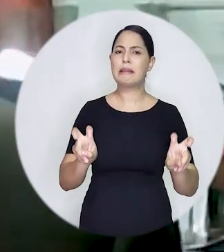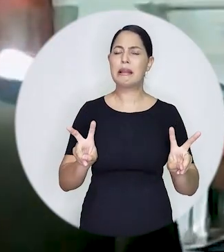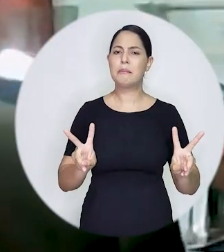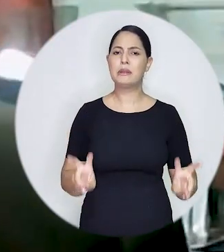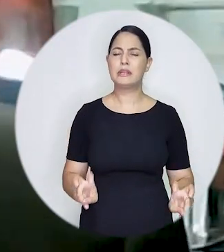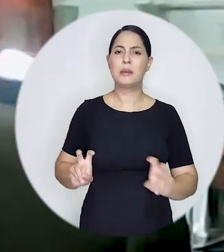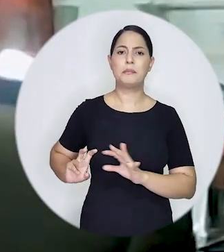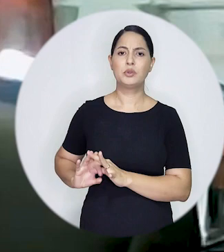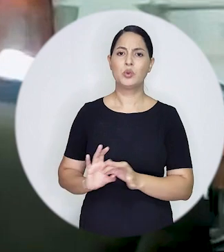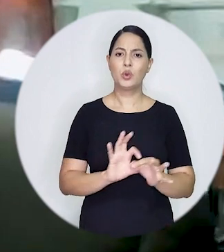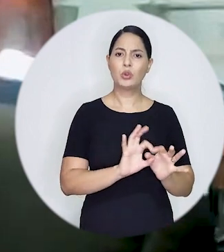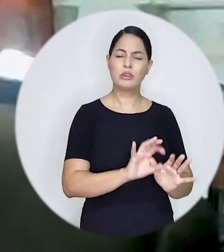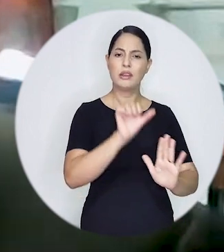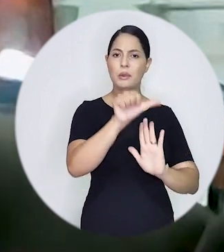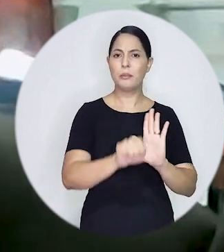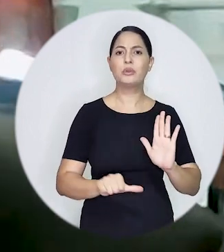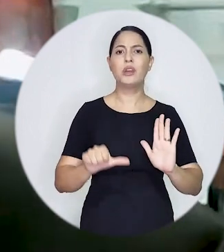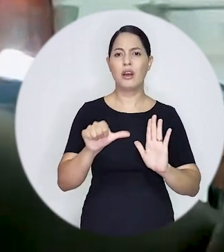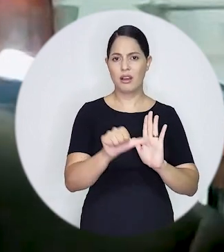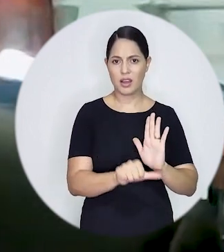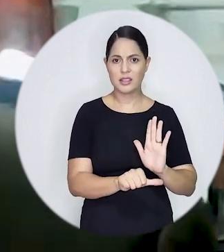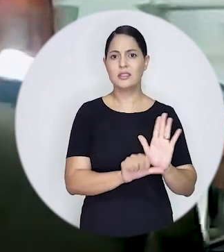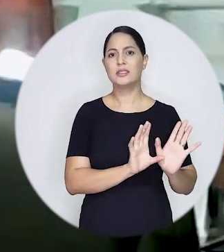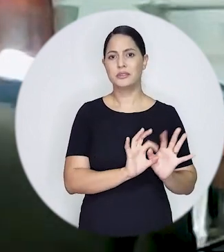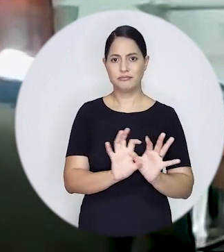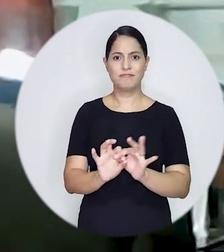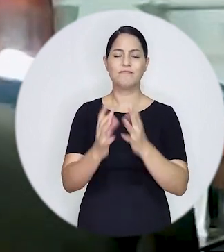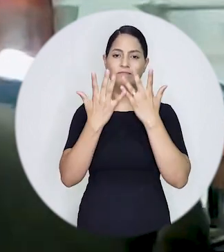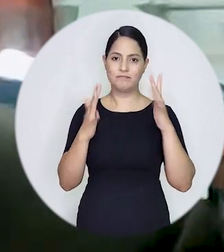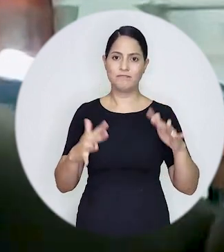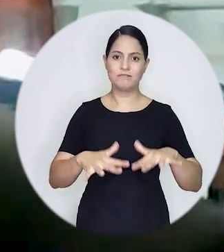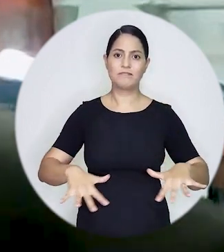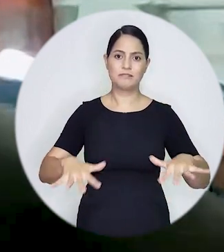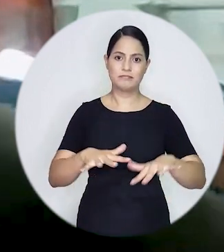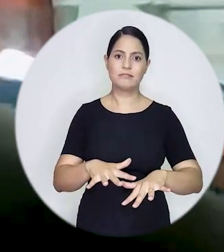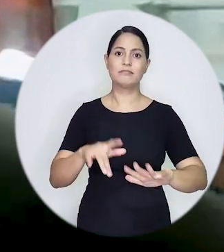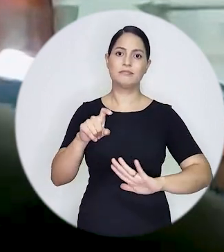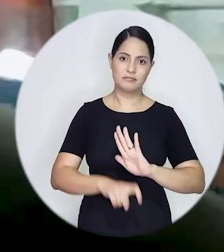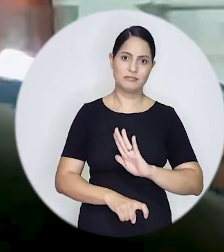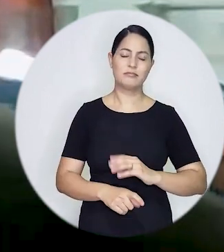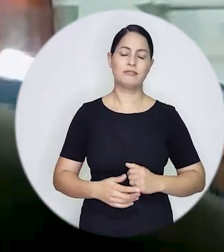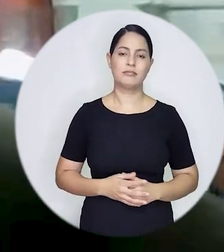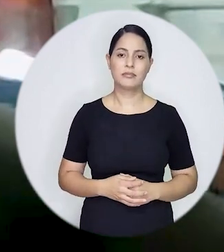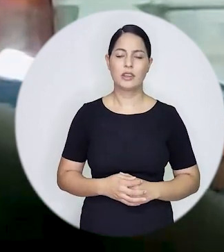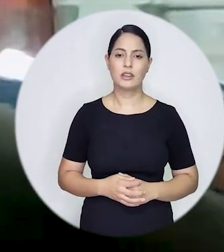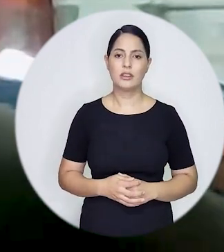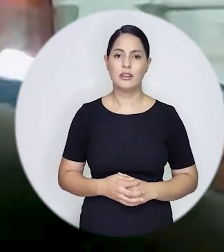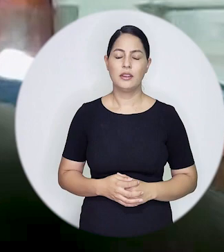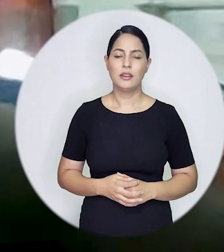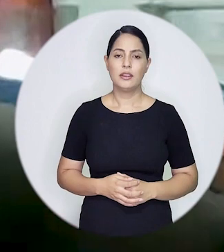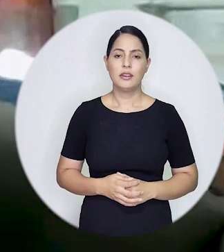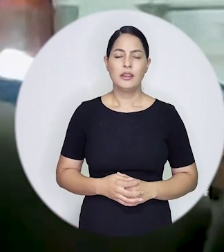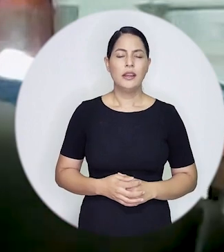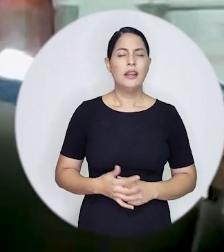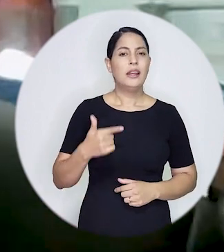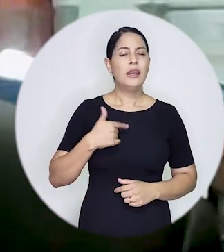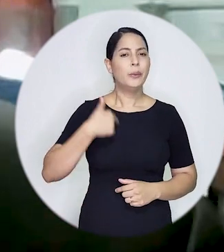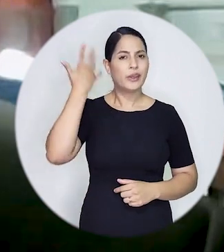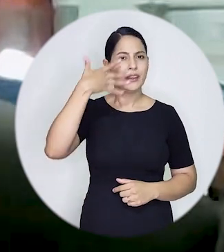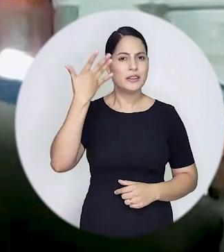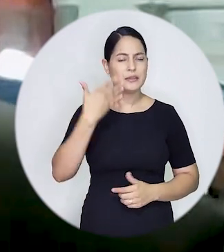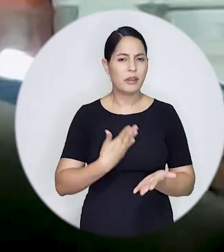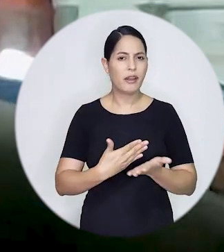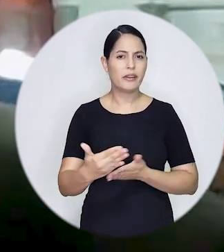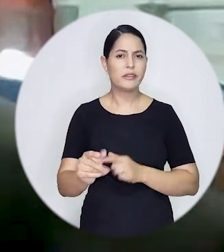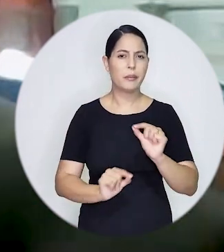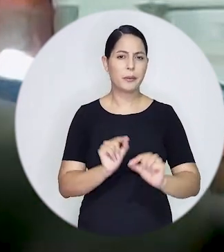bem marcado, quero deixar bem apontado, é que quando se fala em matéria tributária, a gente fala